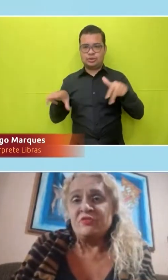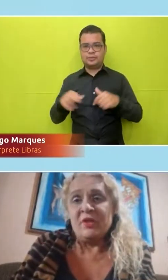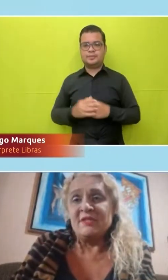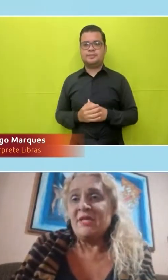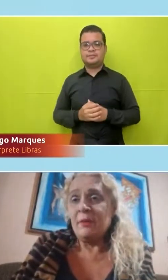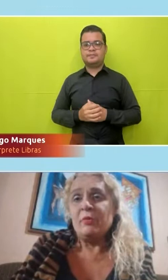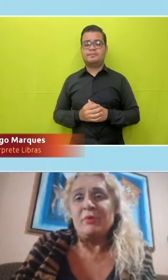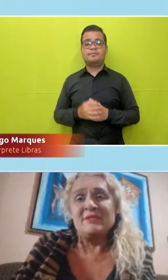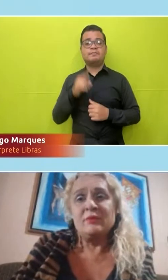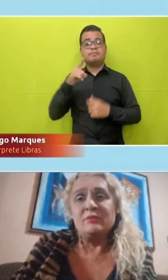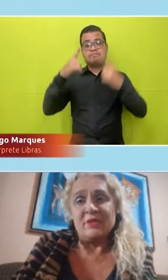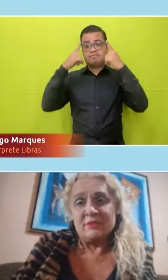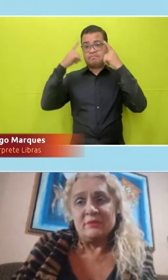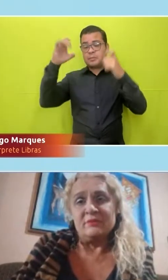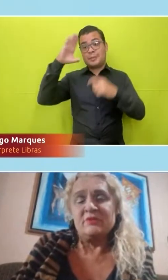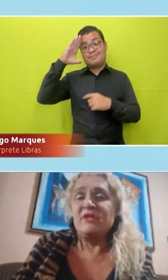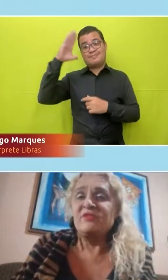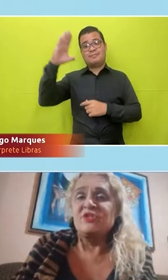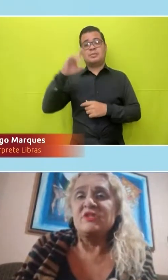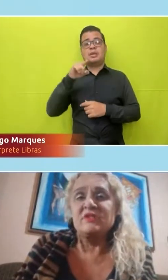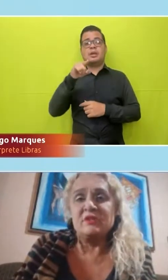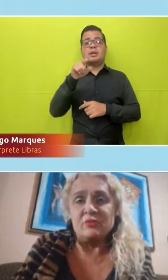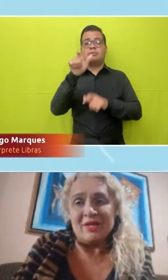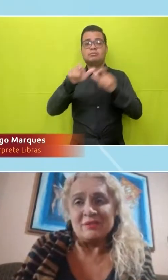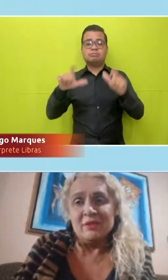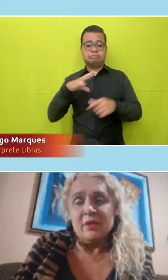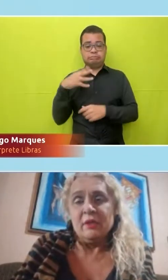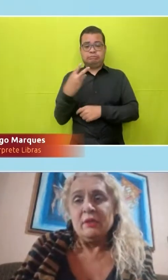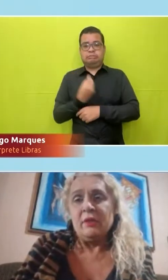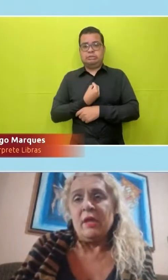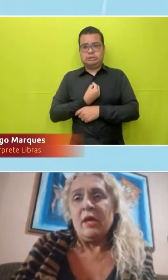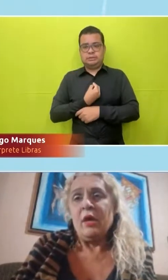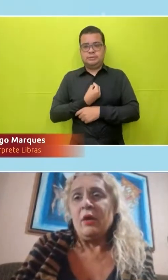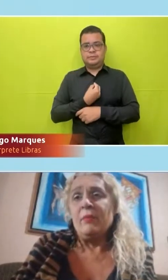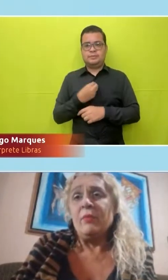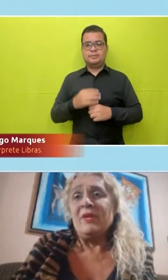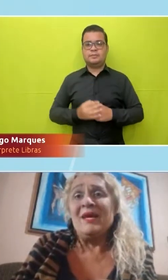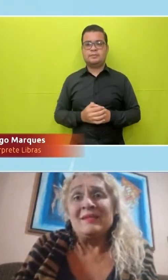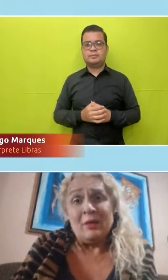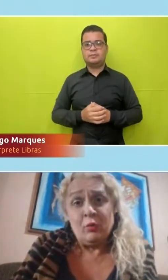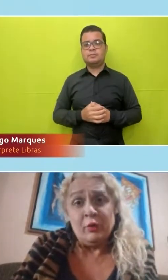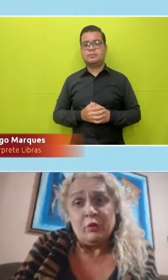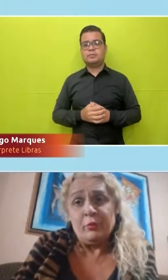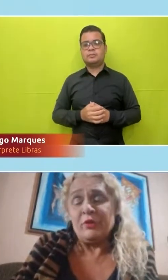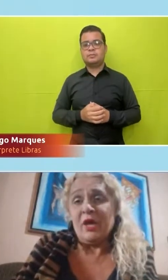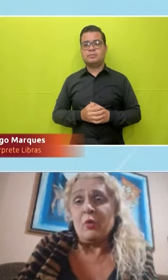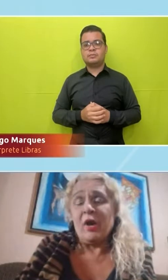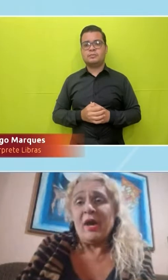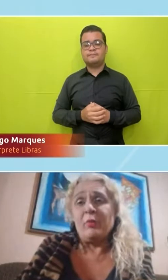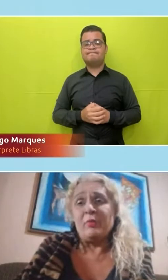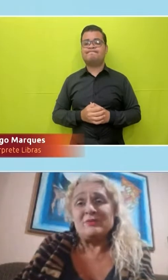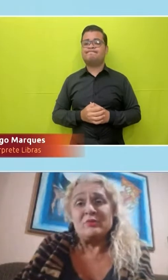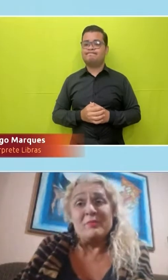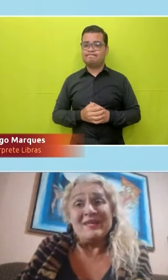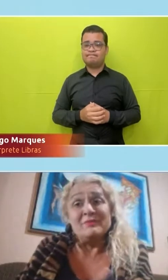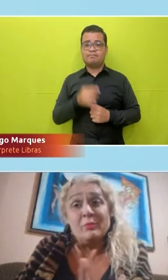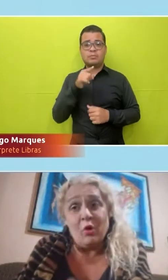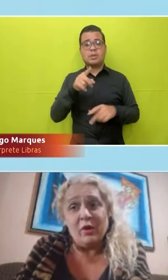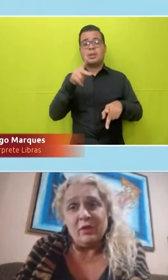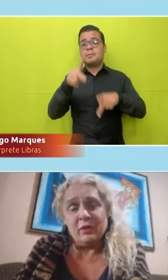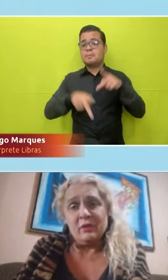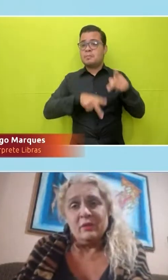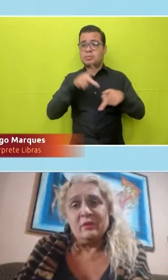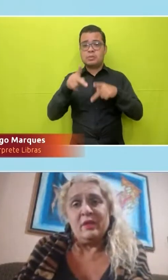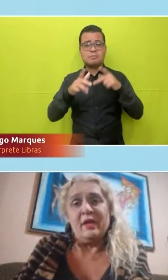de violência é a população trans, travesti e transexuais. Né? E é antagônico, porque é a população que mais